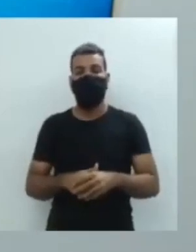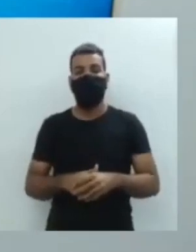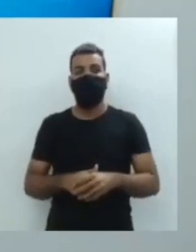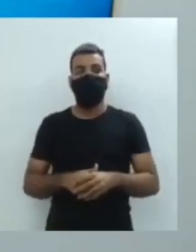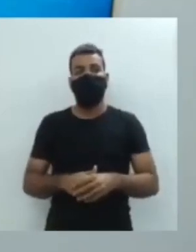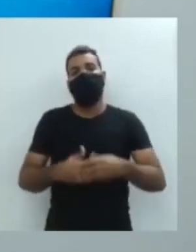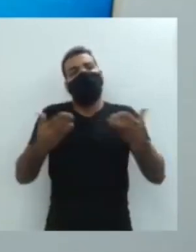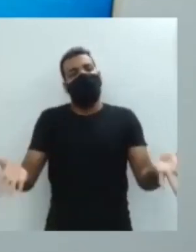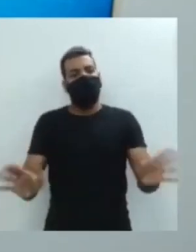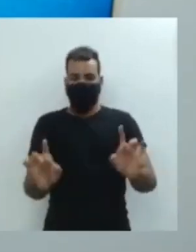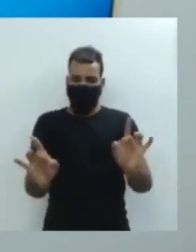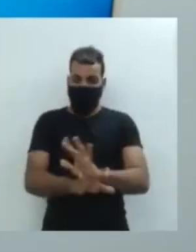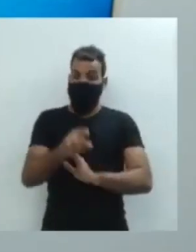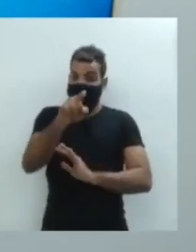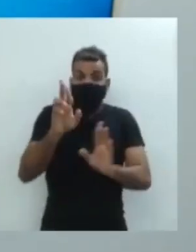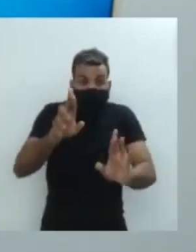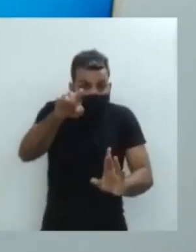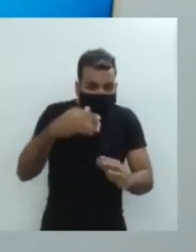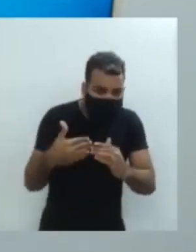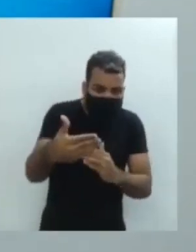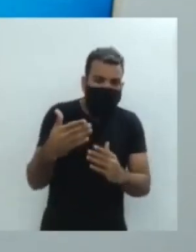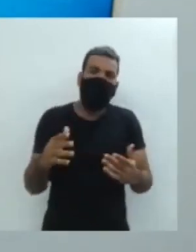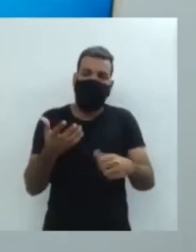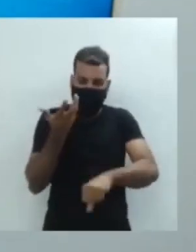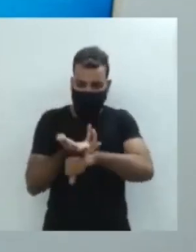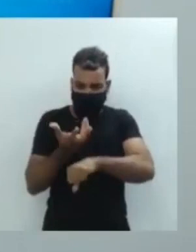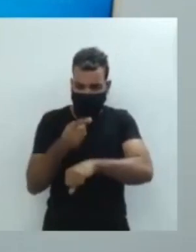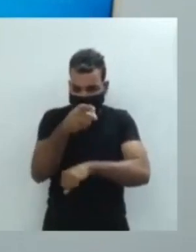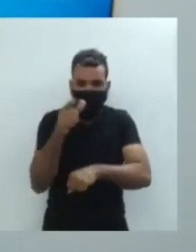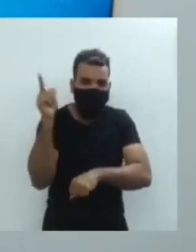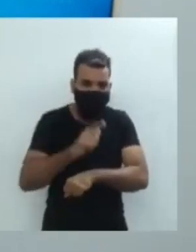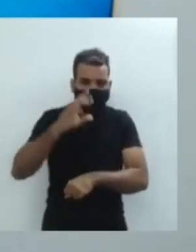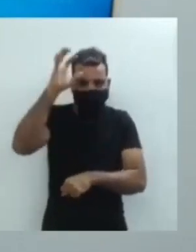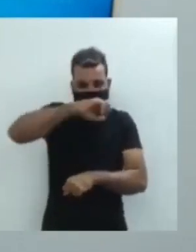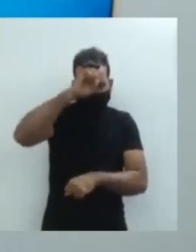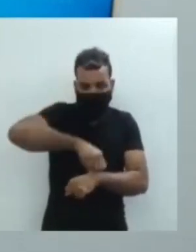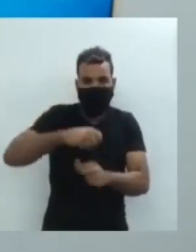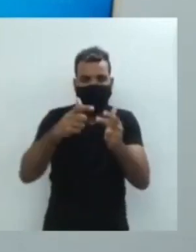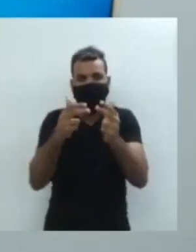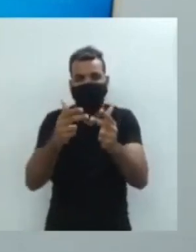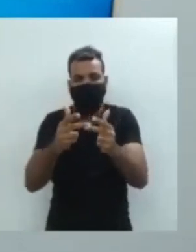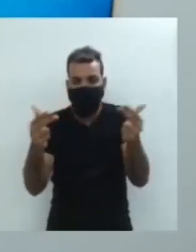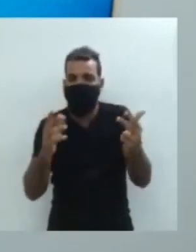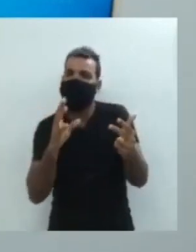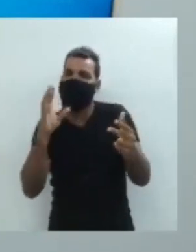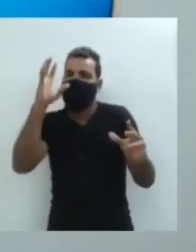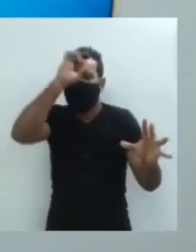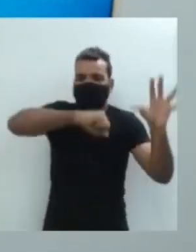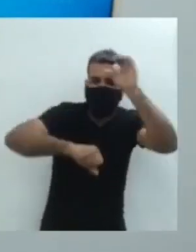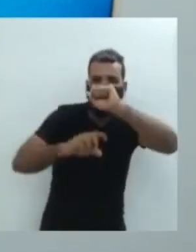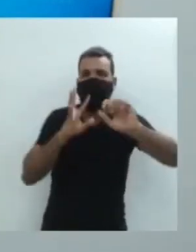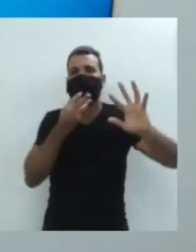é isso estudante eu espero que ao longo dessa disciplina você tem conseguido adquirir diversos conhecimentos